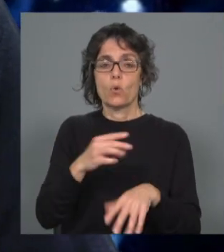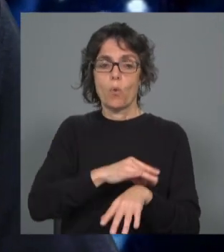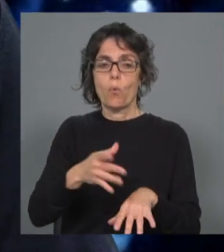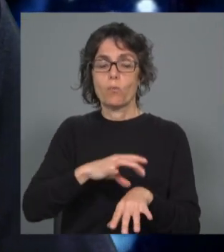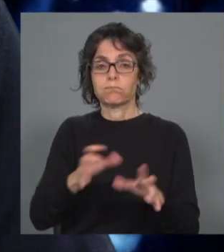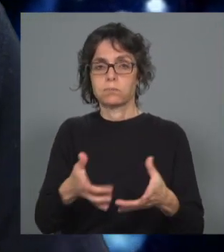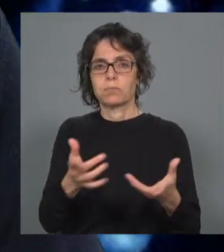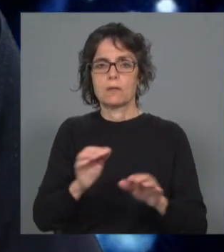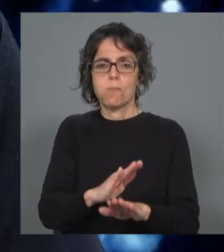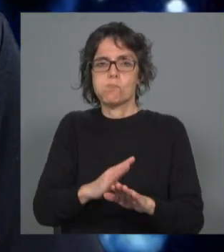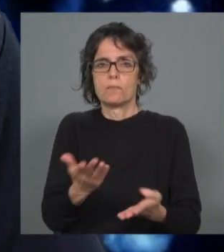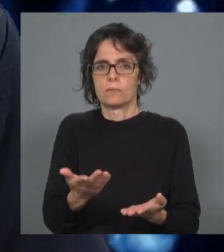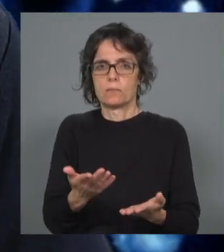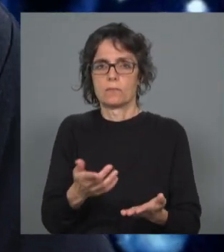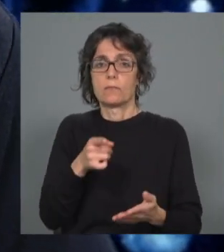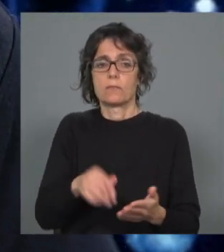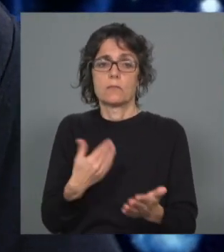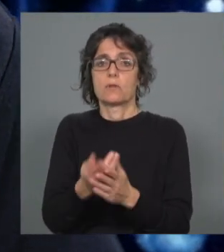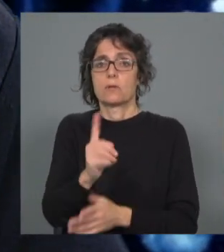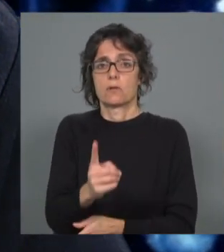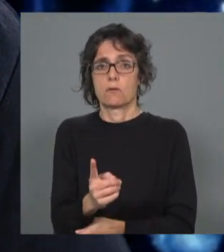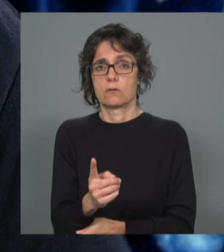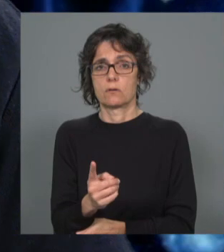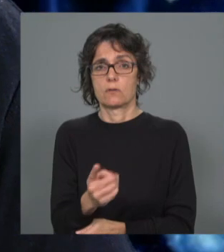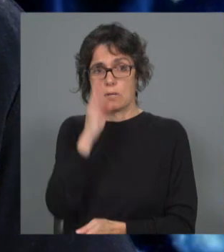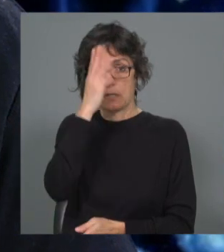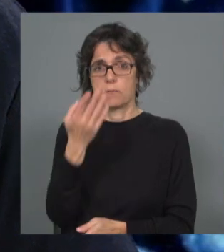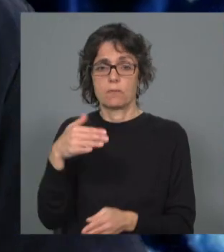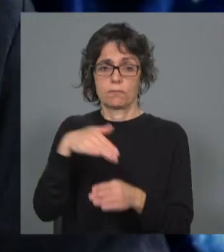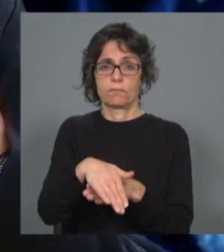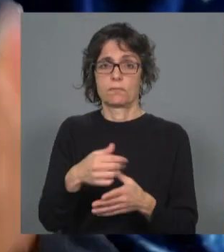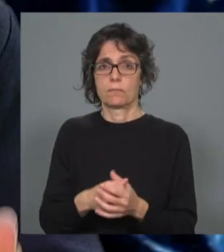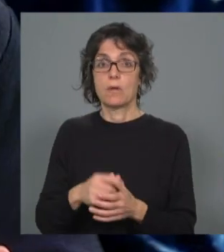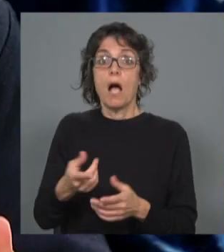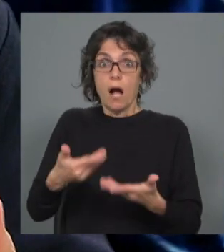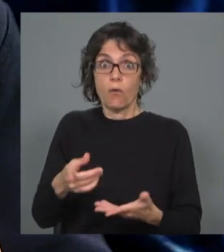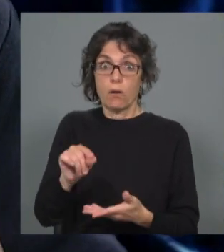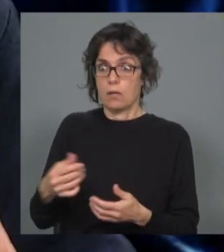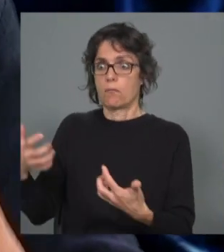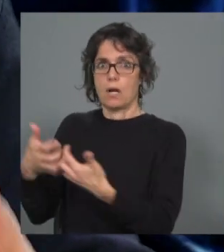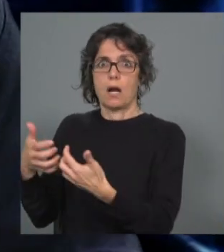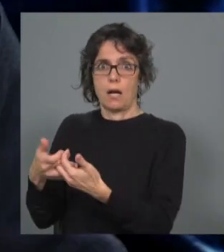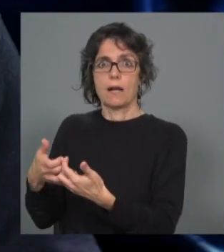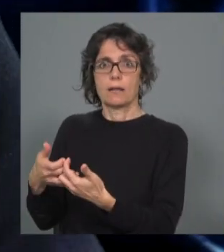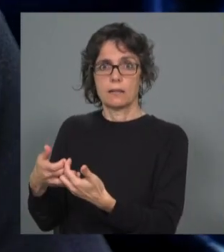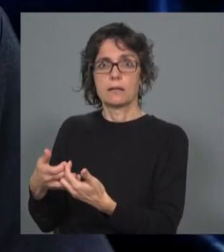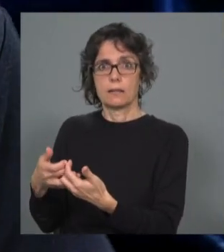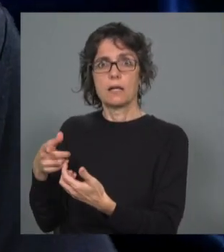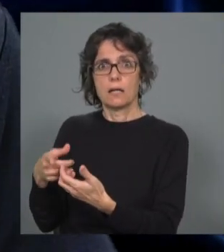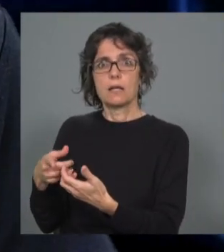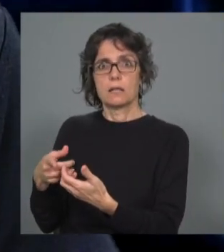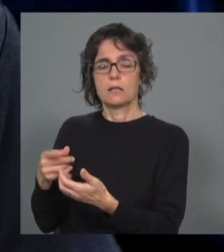Isso causa, nós sabemos que agora a questão da guerra vem acrescentar mais uns pós a essa questão